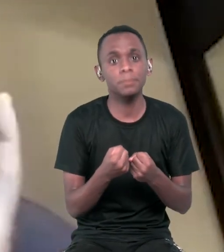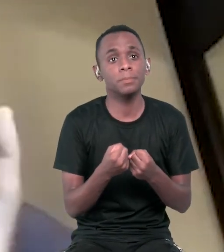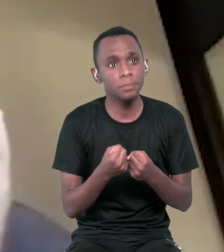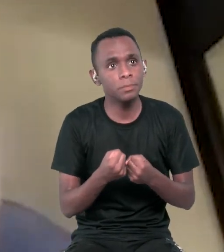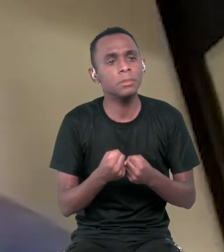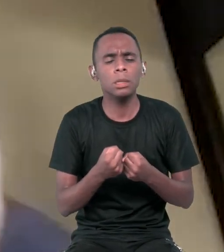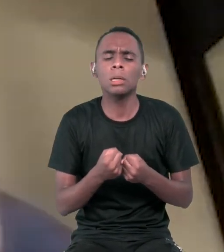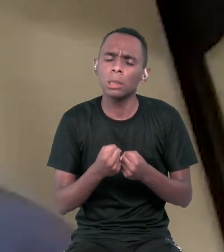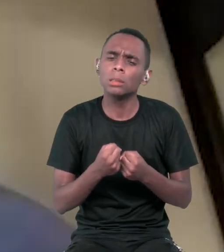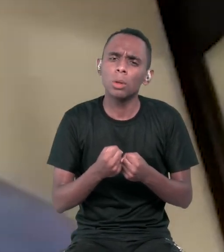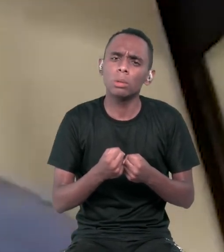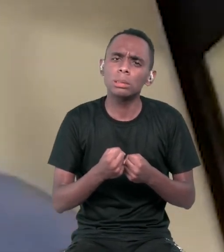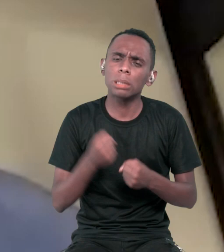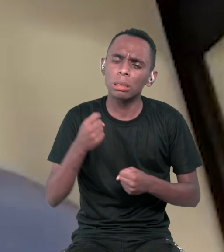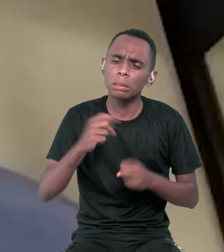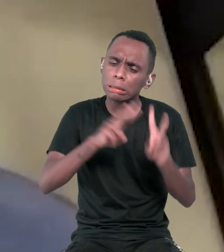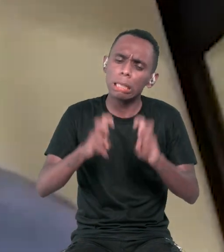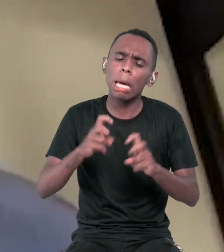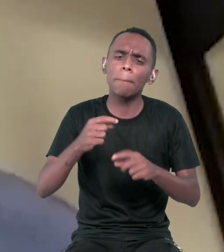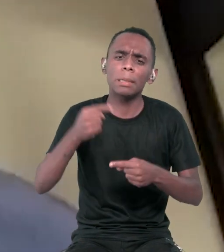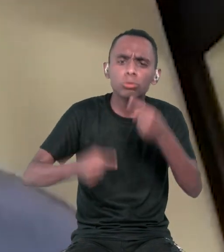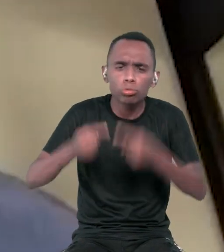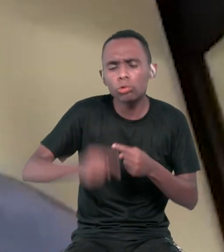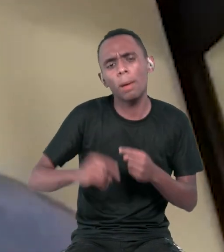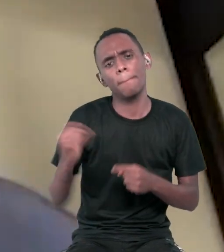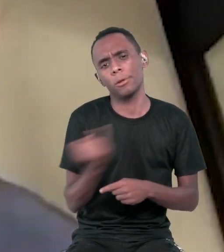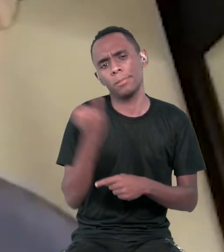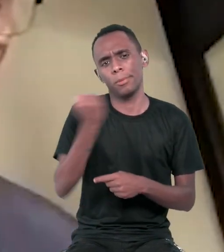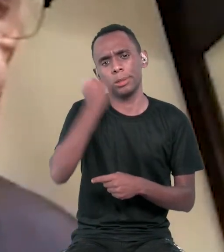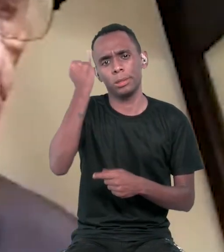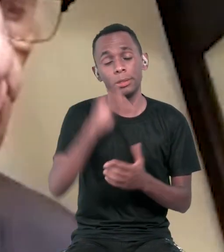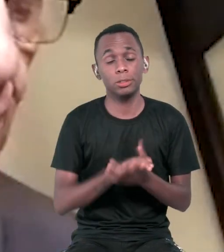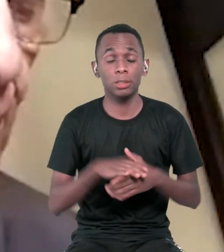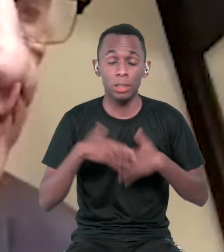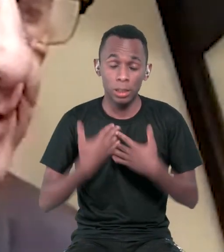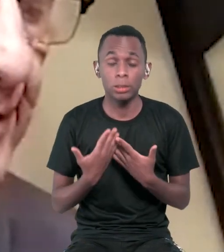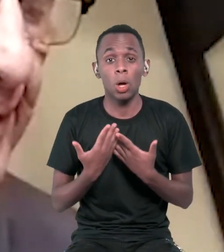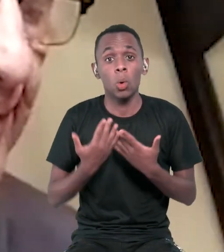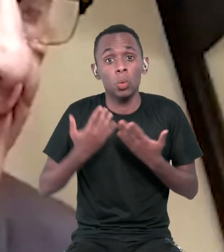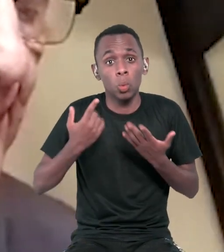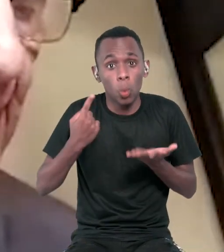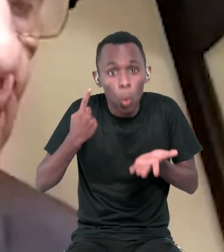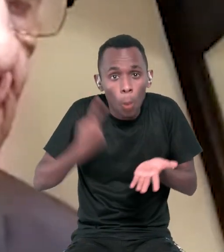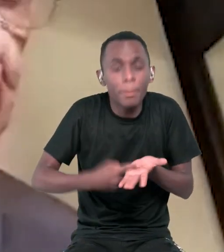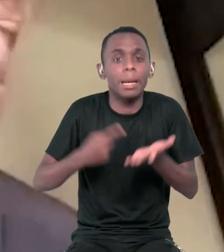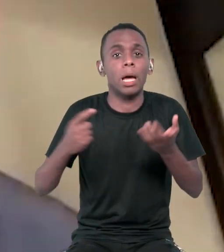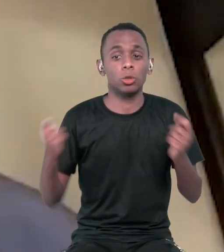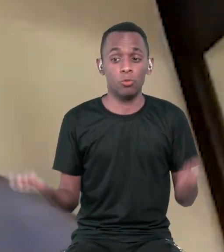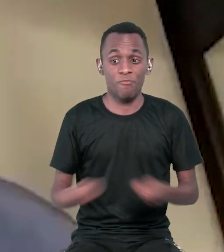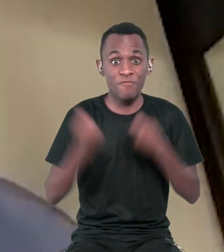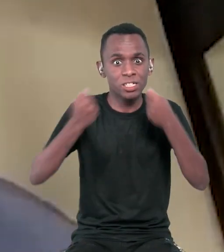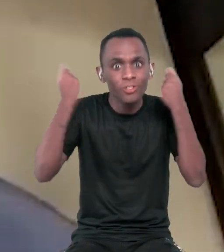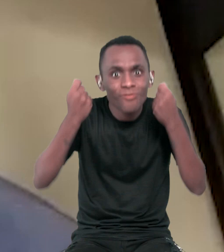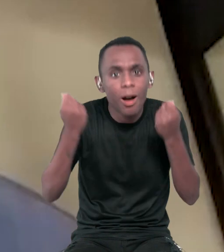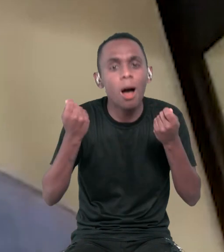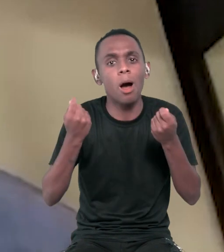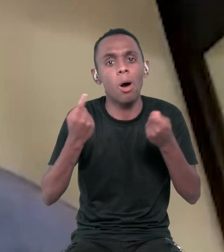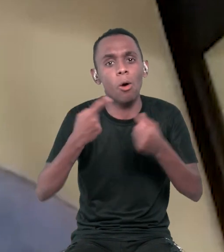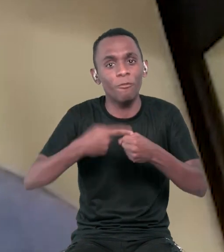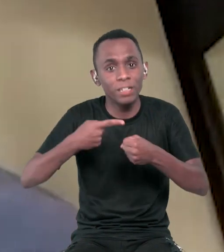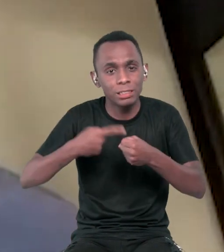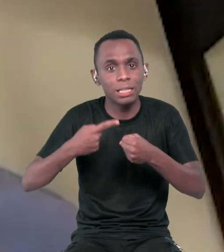Esta dialética é muito interessante. Eu acho que num encontro como este, num festival como